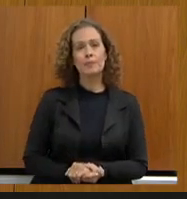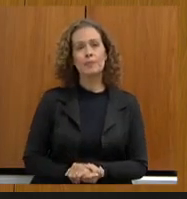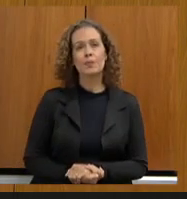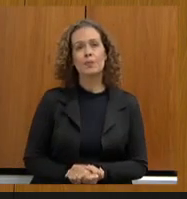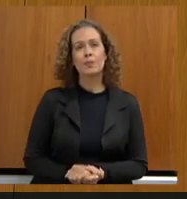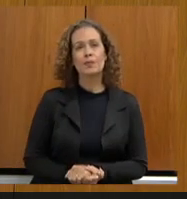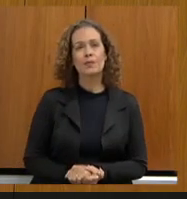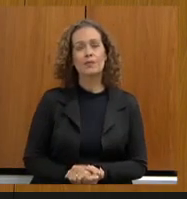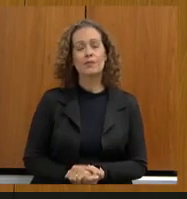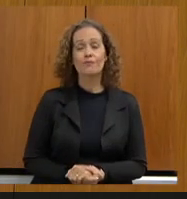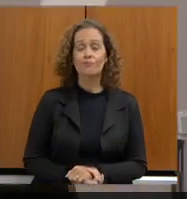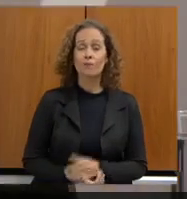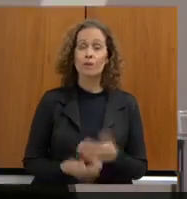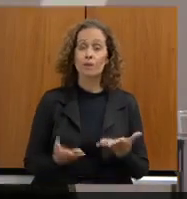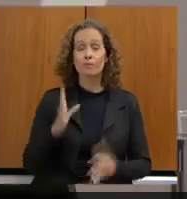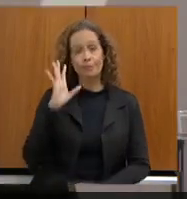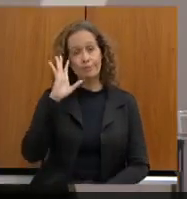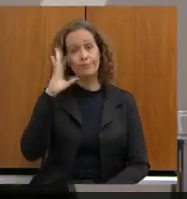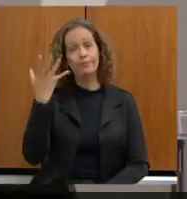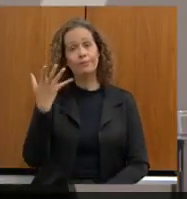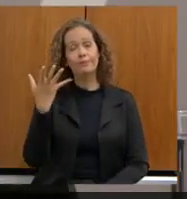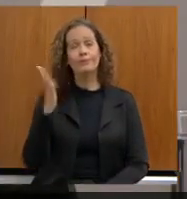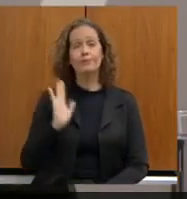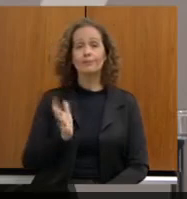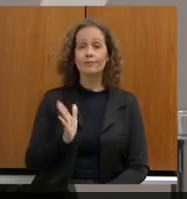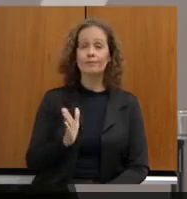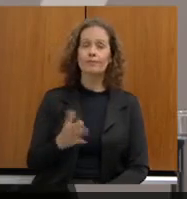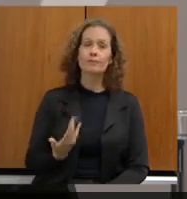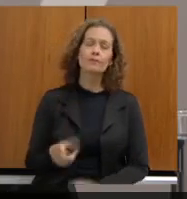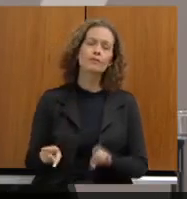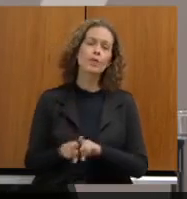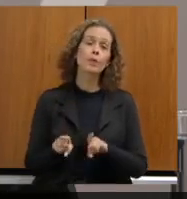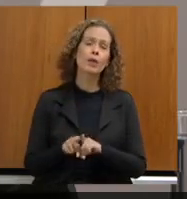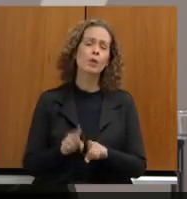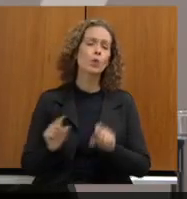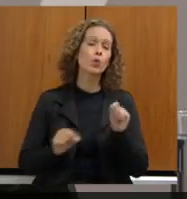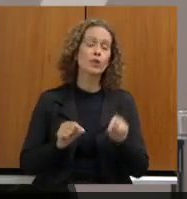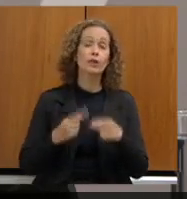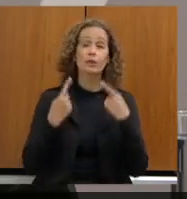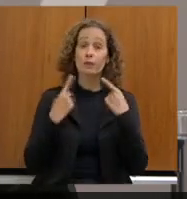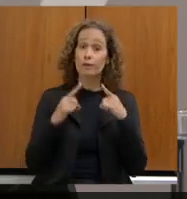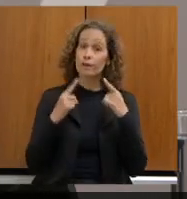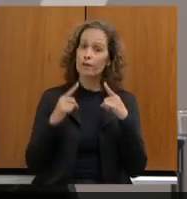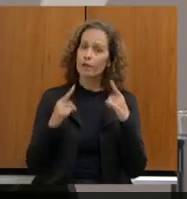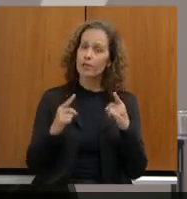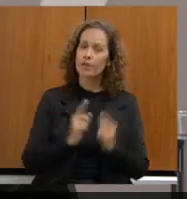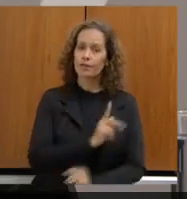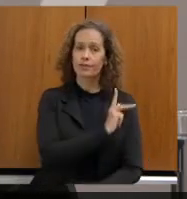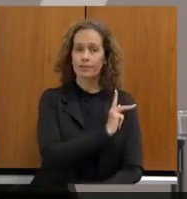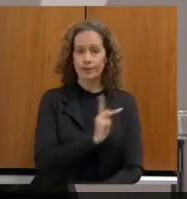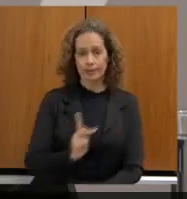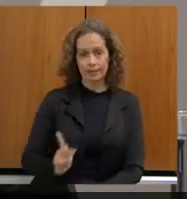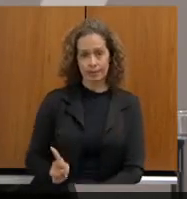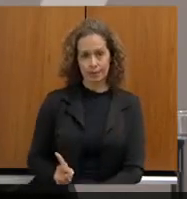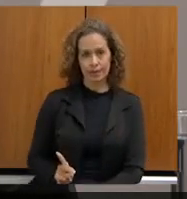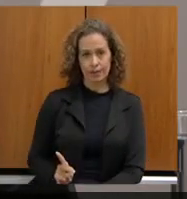questão ali é e só reclamando meu caro Presidente